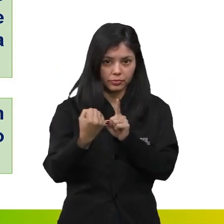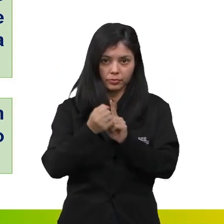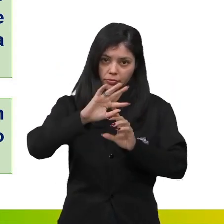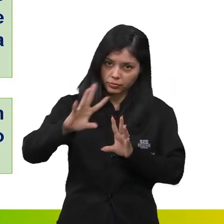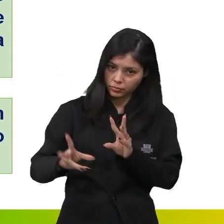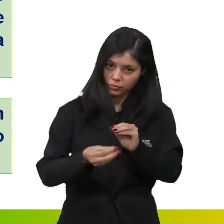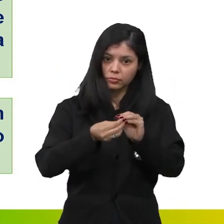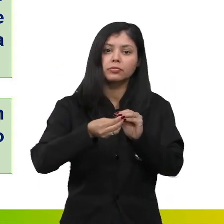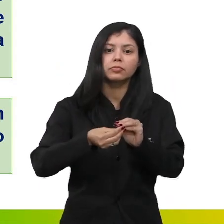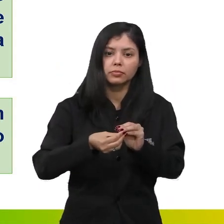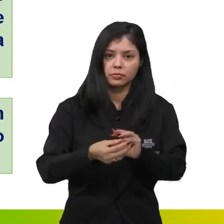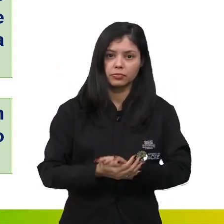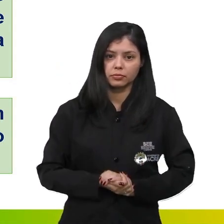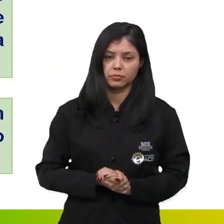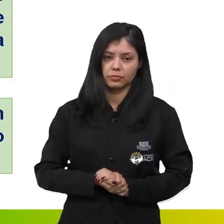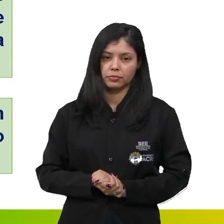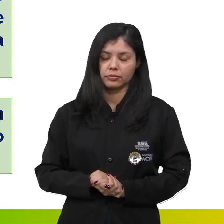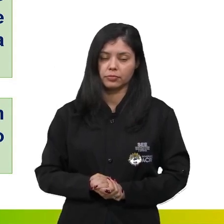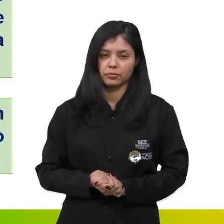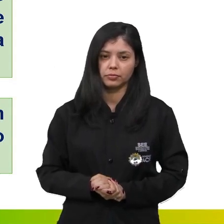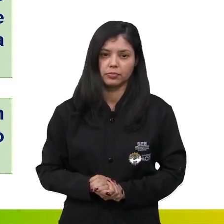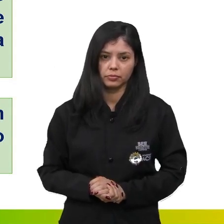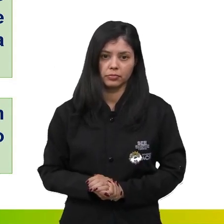formação de uma sociedade complexa.